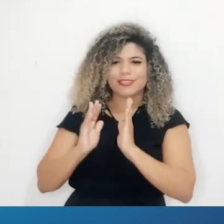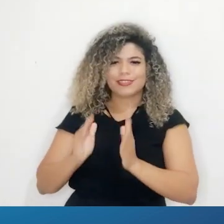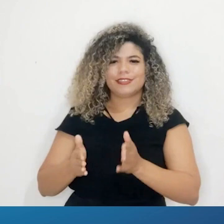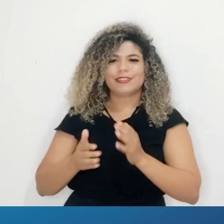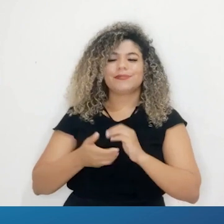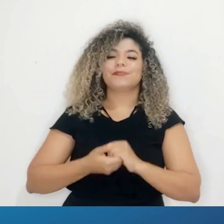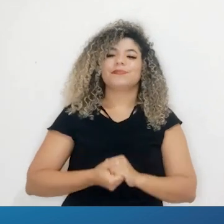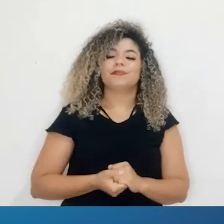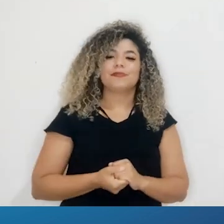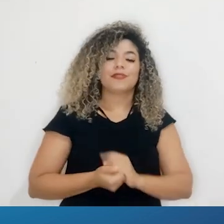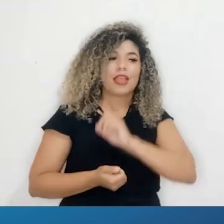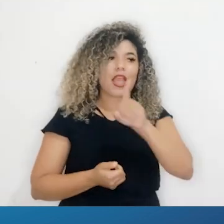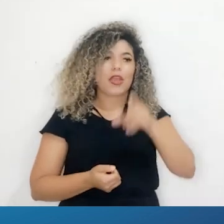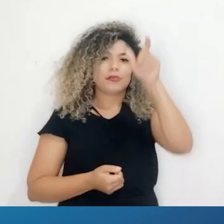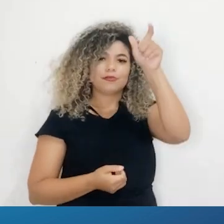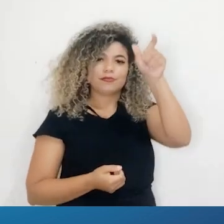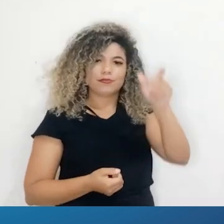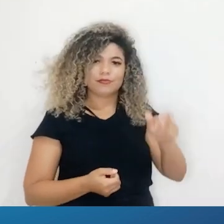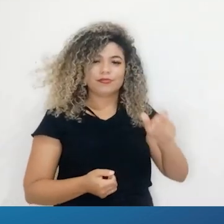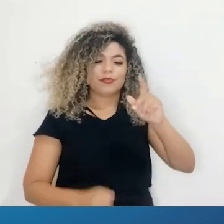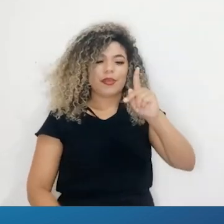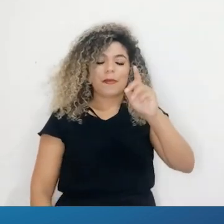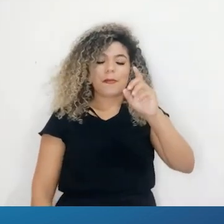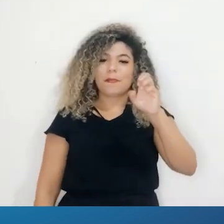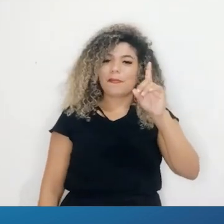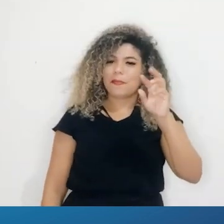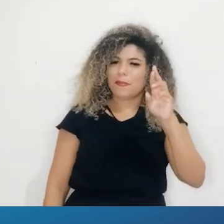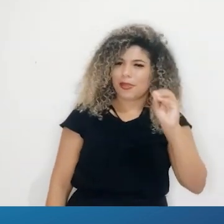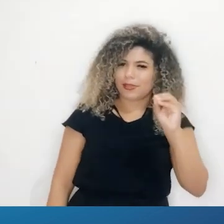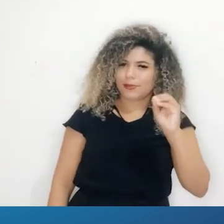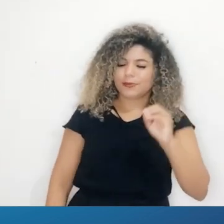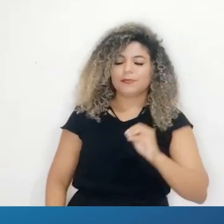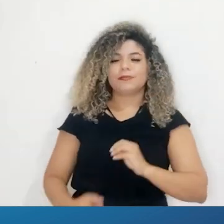aprovado próximo caso é o caso de